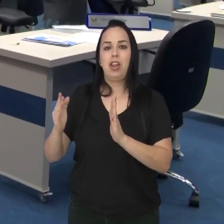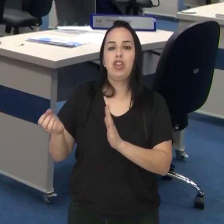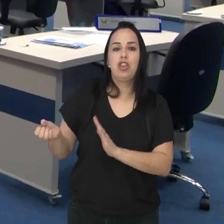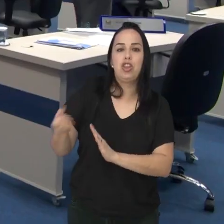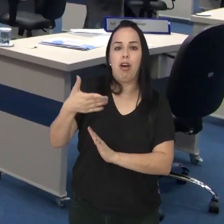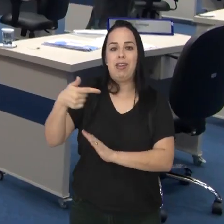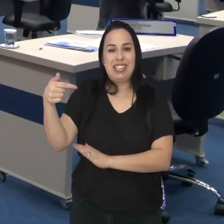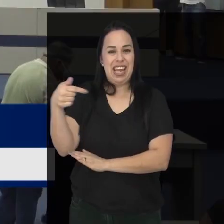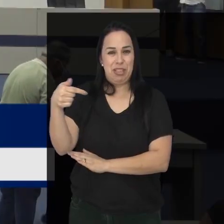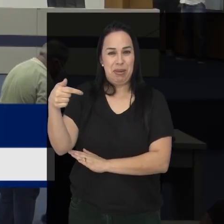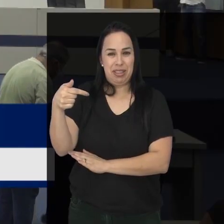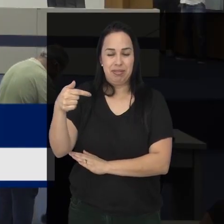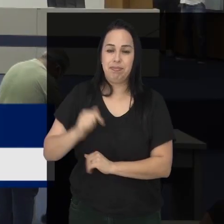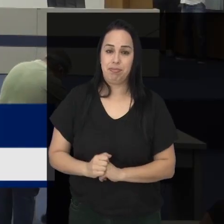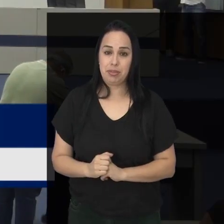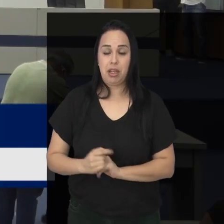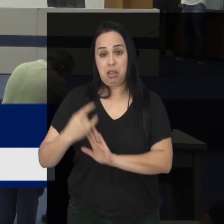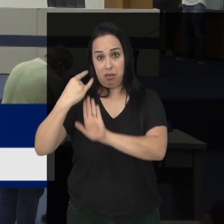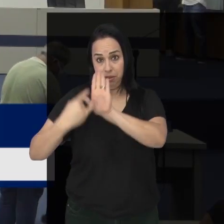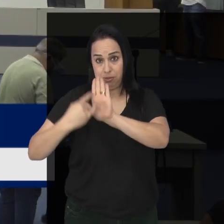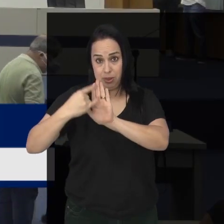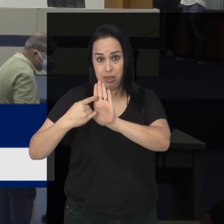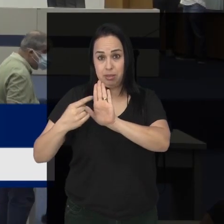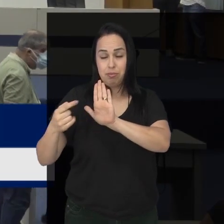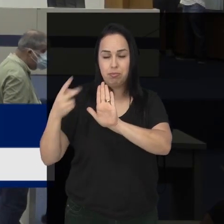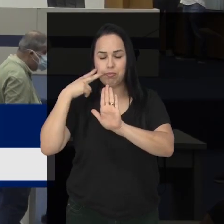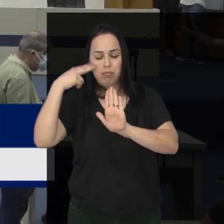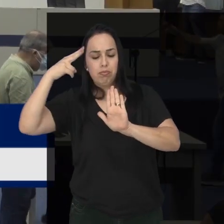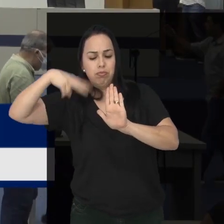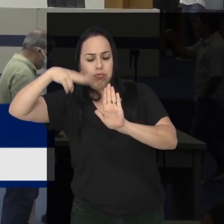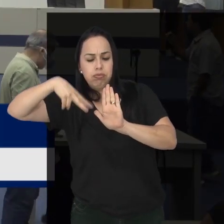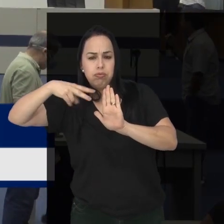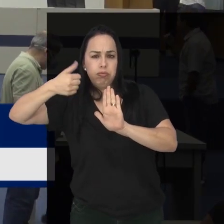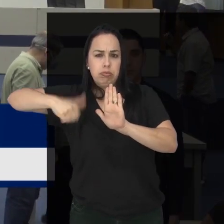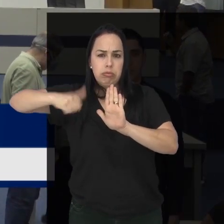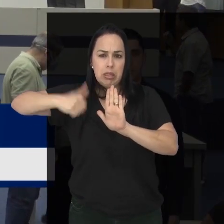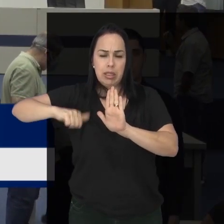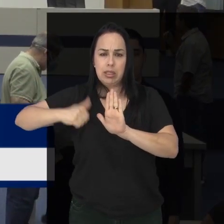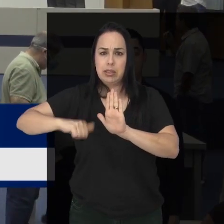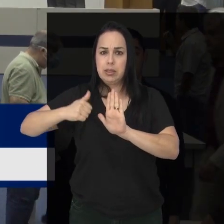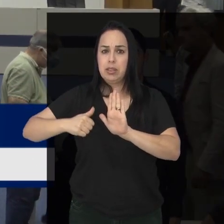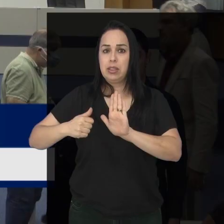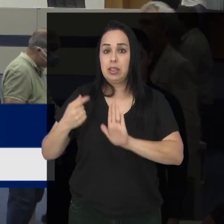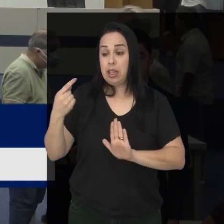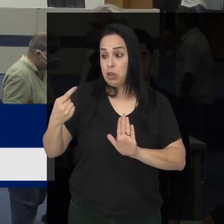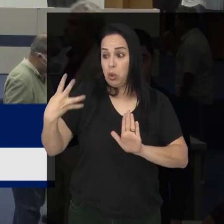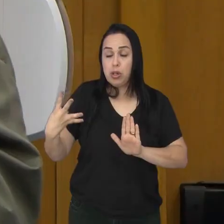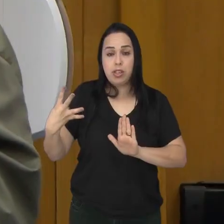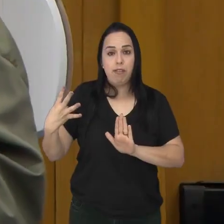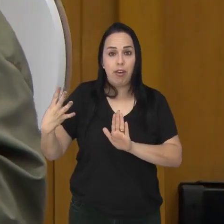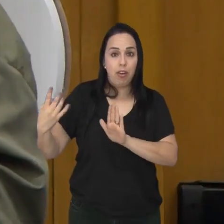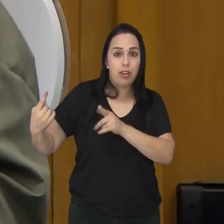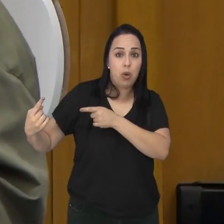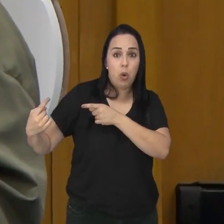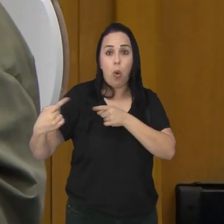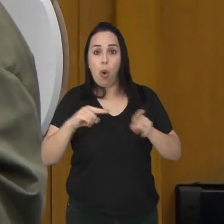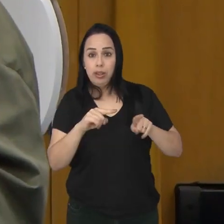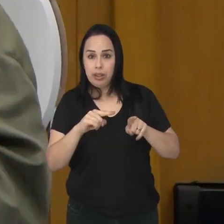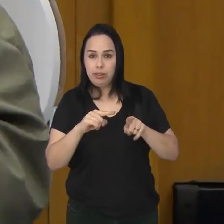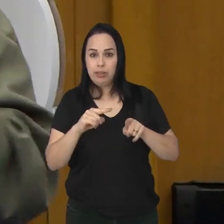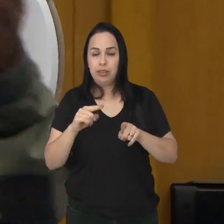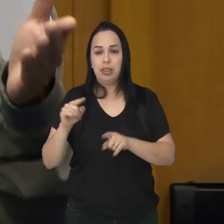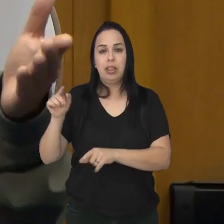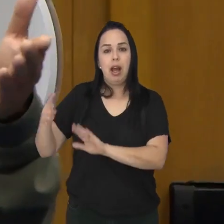a 7ª do ano. Durante a apreciação de projetos de lei em plenário, foi rejeitada por 14 votos a matéria de autoria